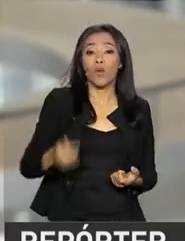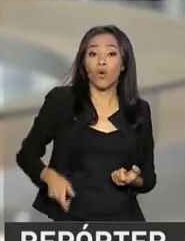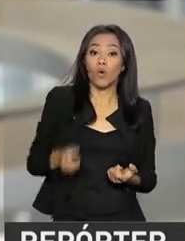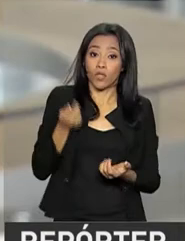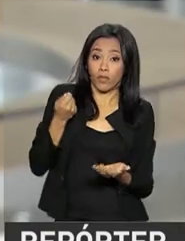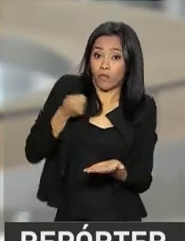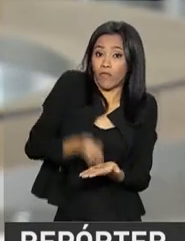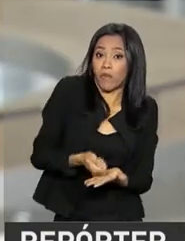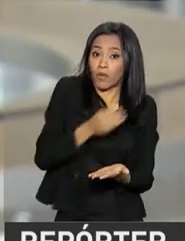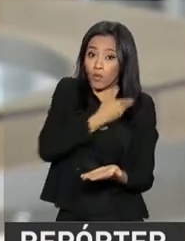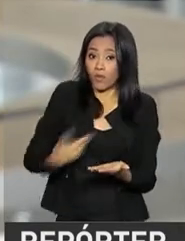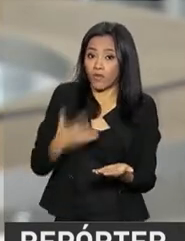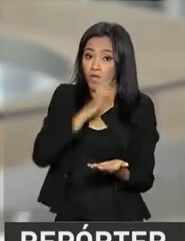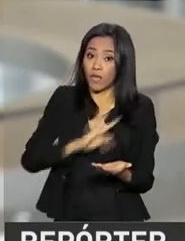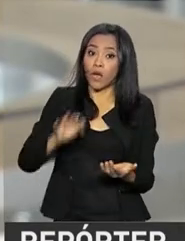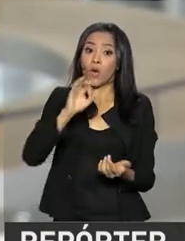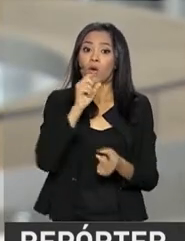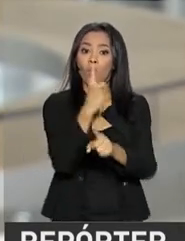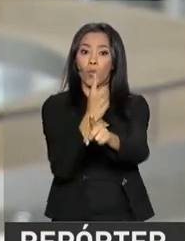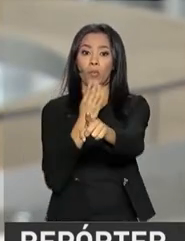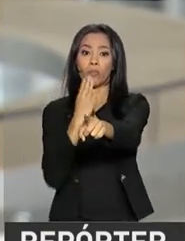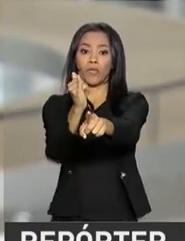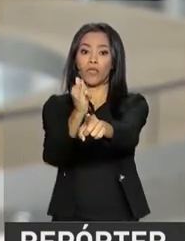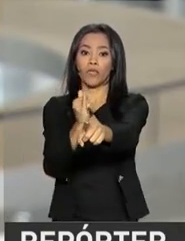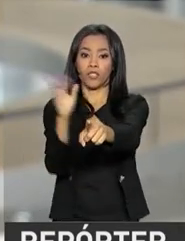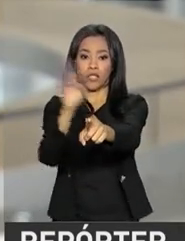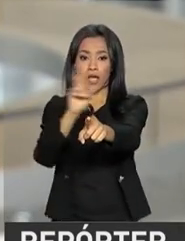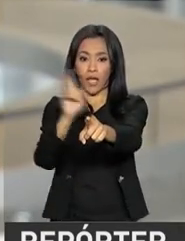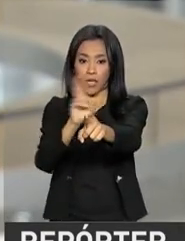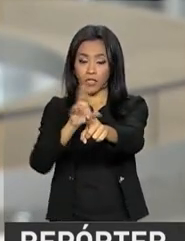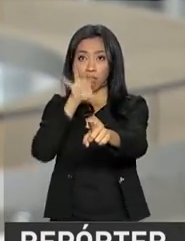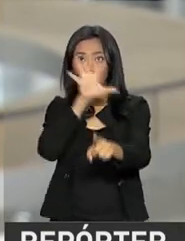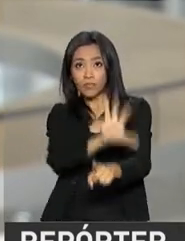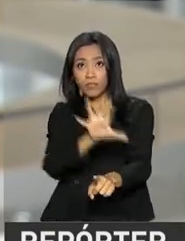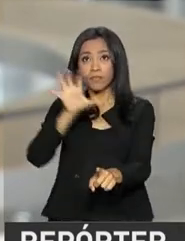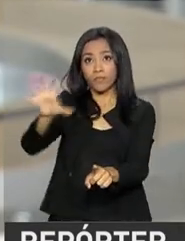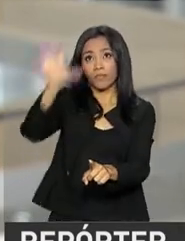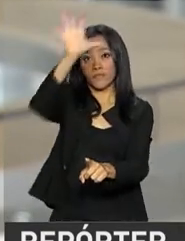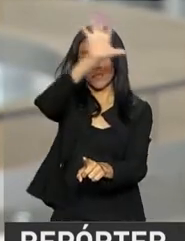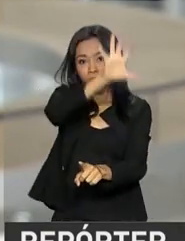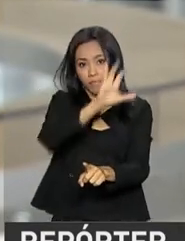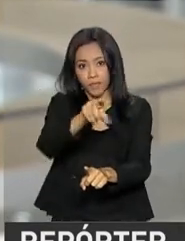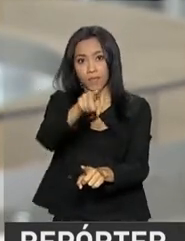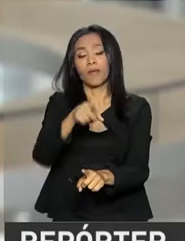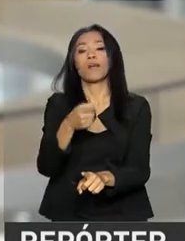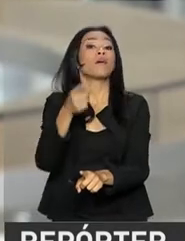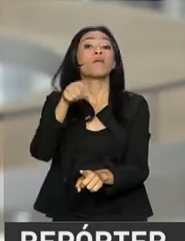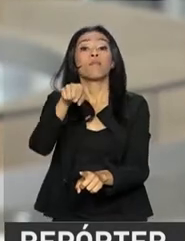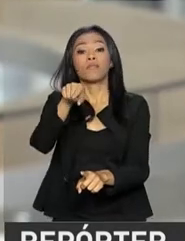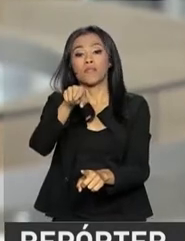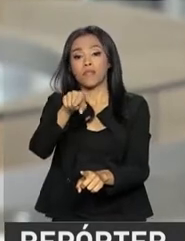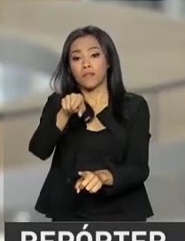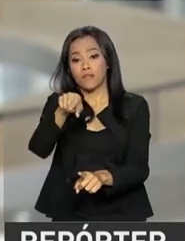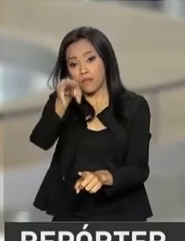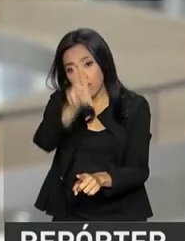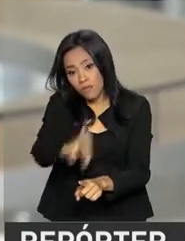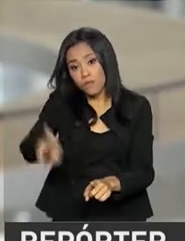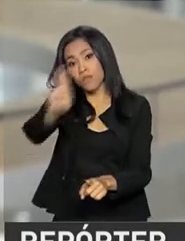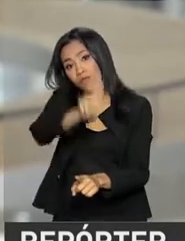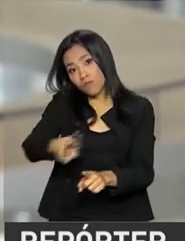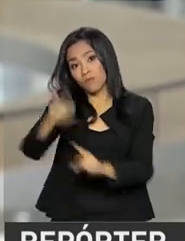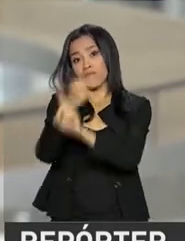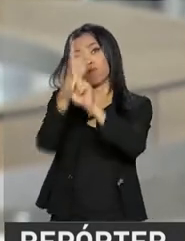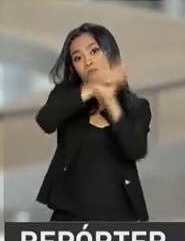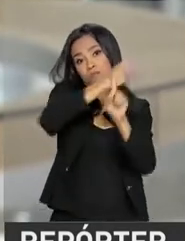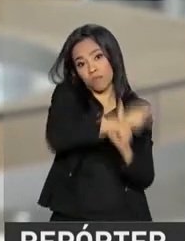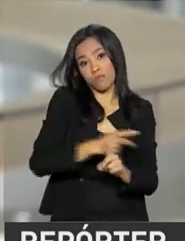de reais por meio do fundo constitucional da região pra iniciativas como a implantação de usinas solares parques eólicos